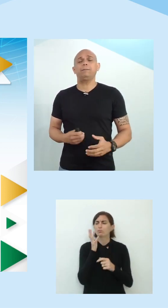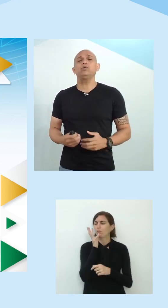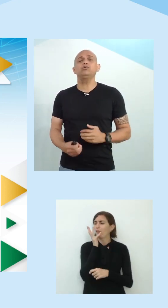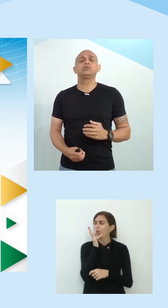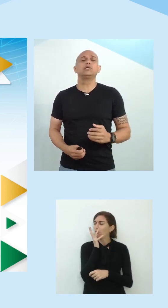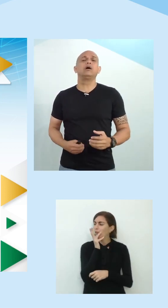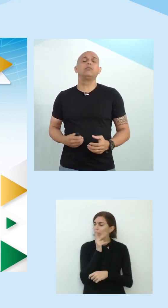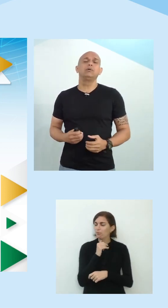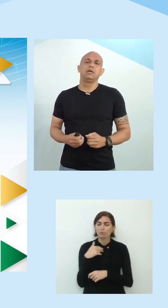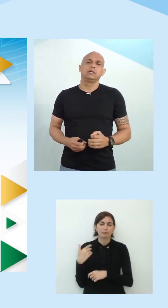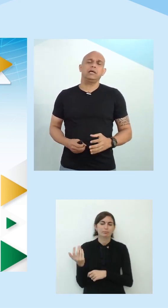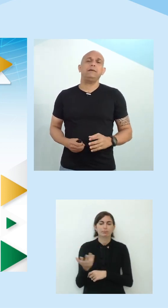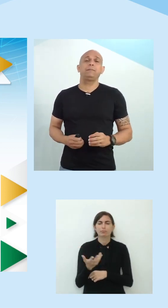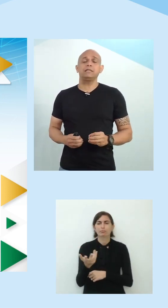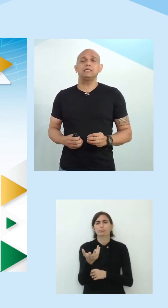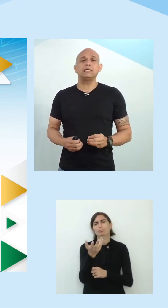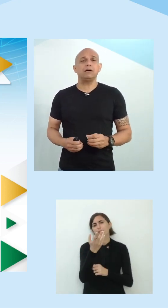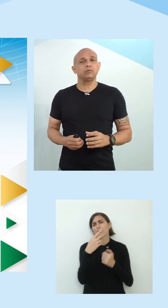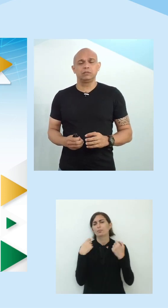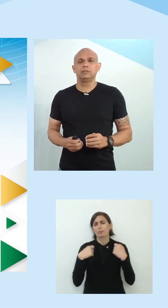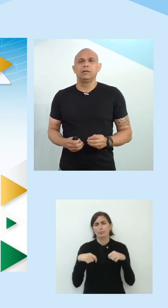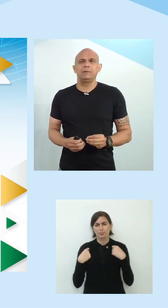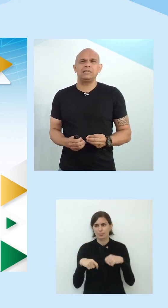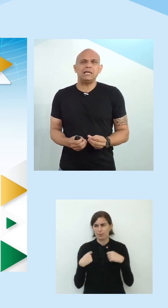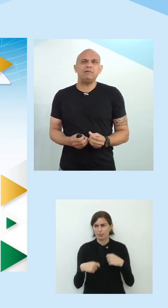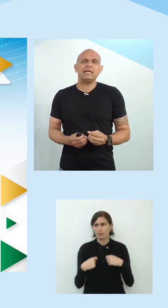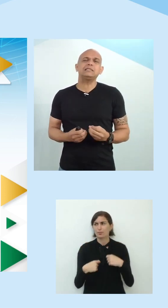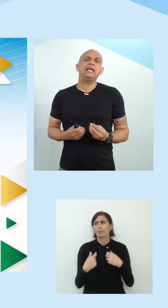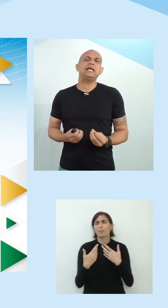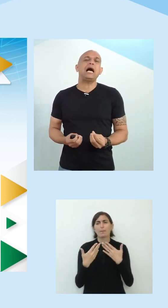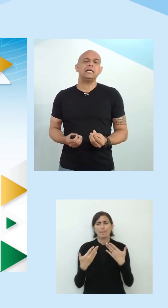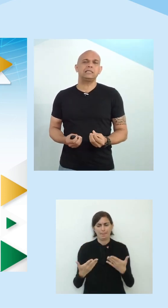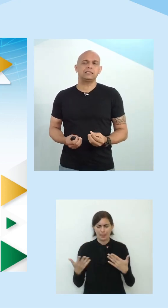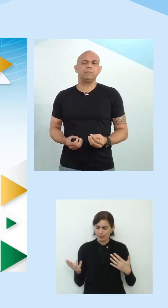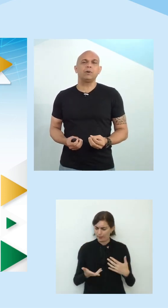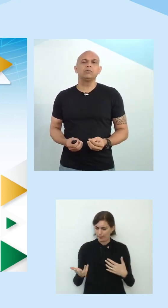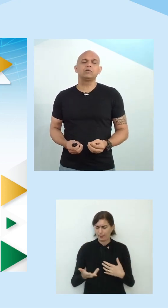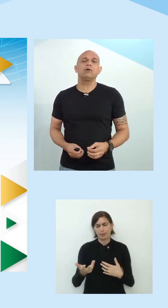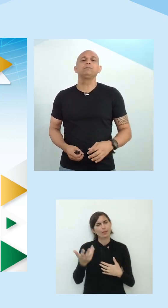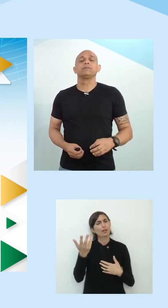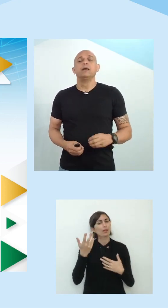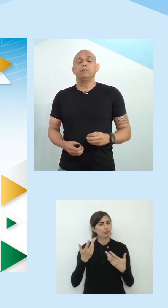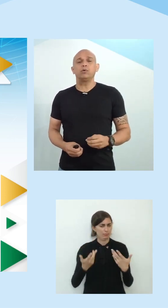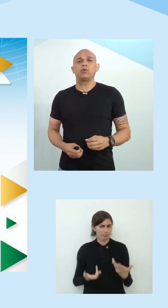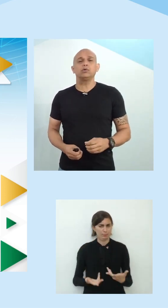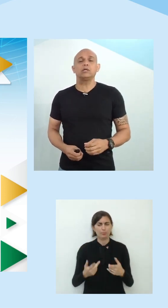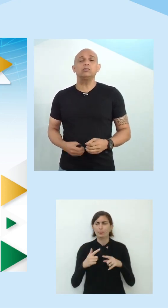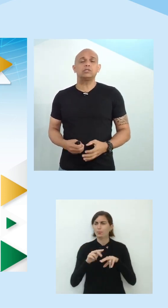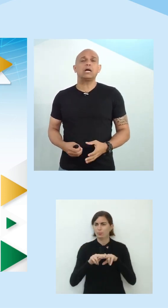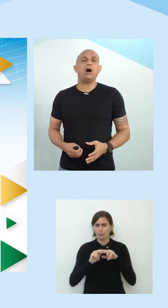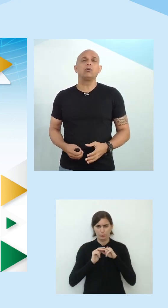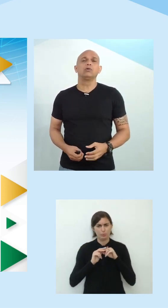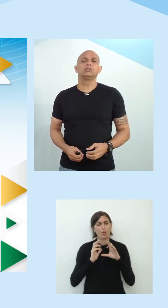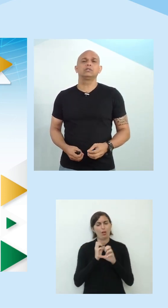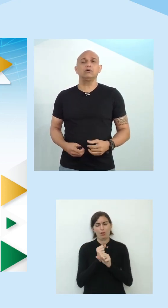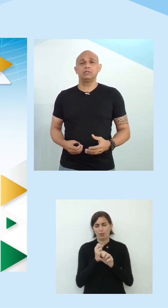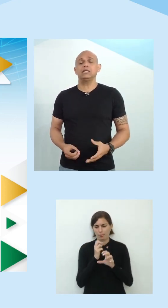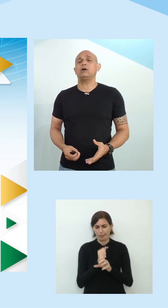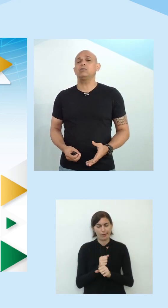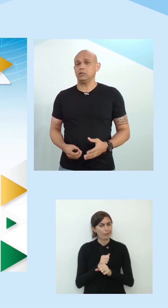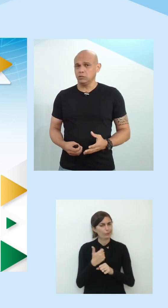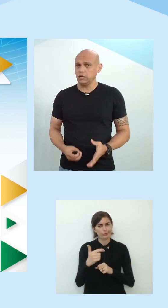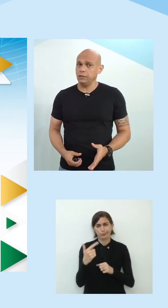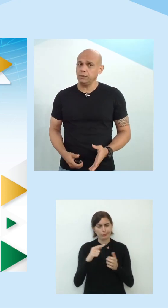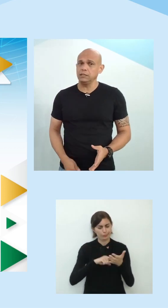e a produção, né, precisava que acelerasse essa produção por conta dos cálculos. Eu não